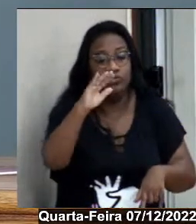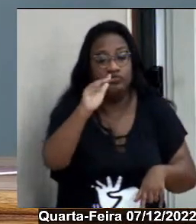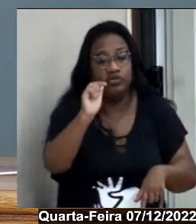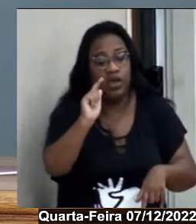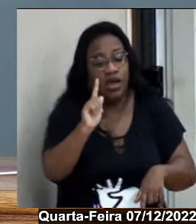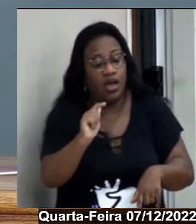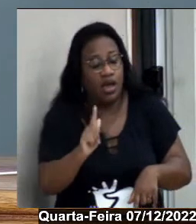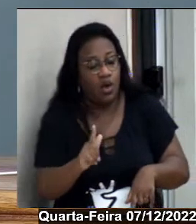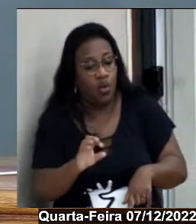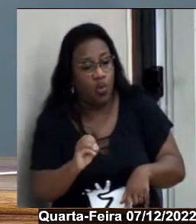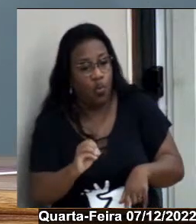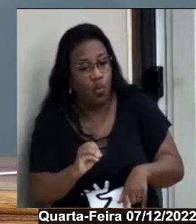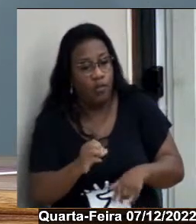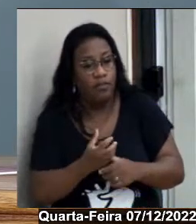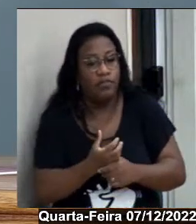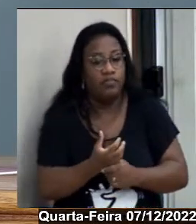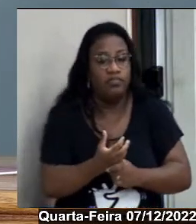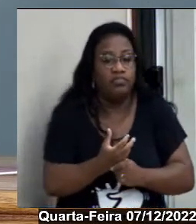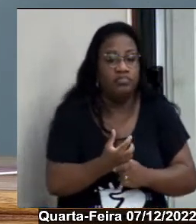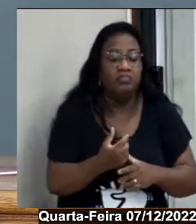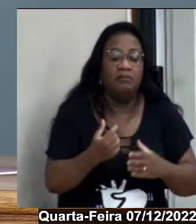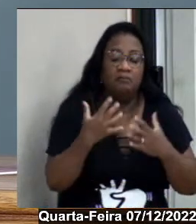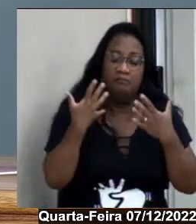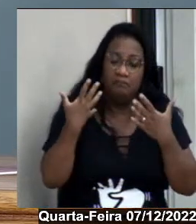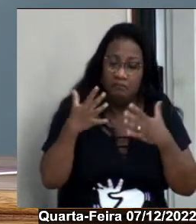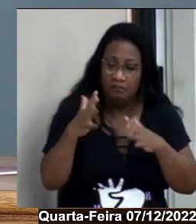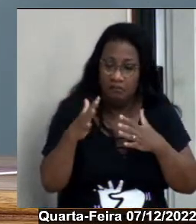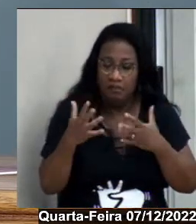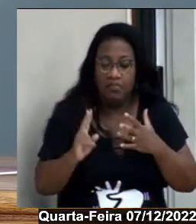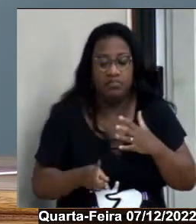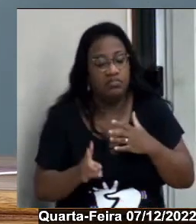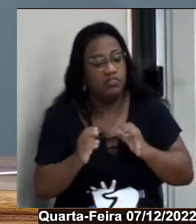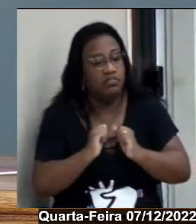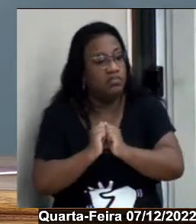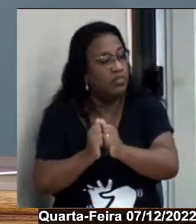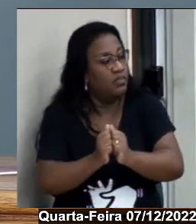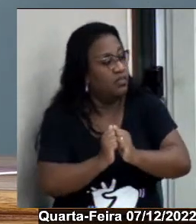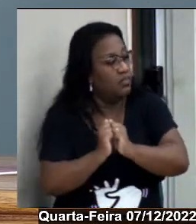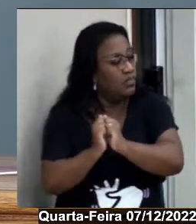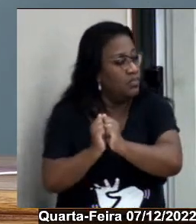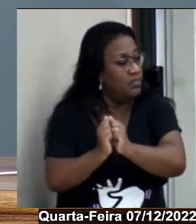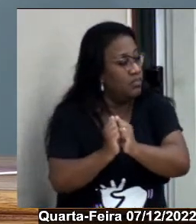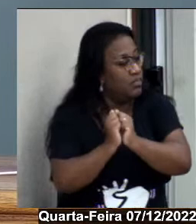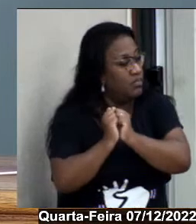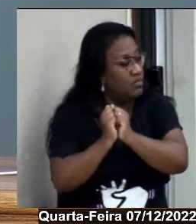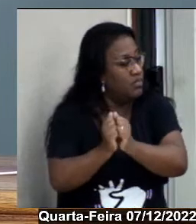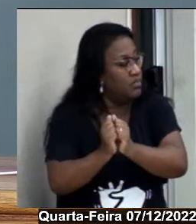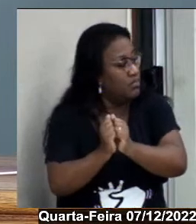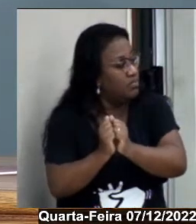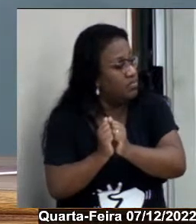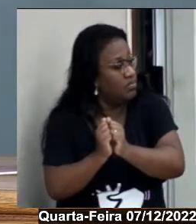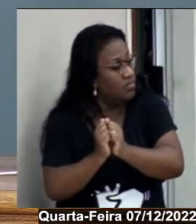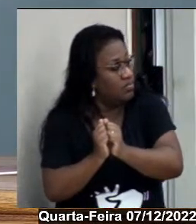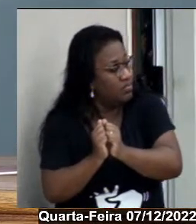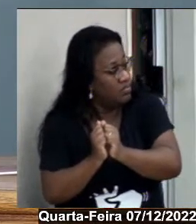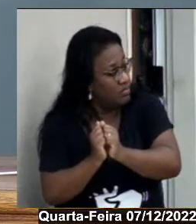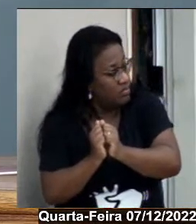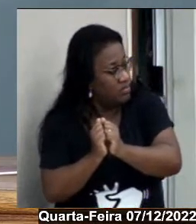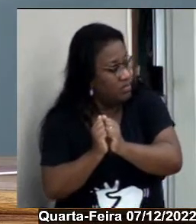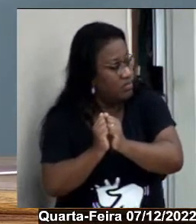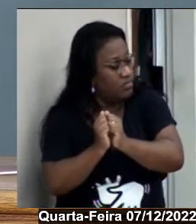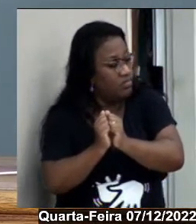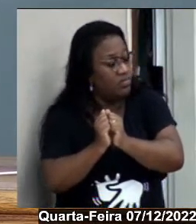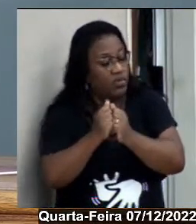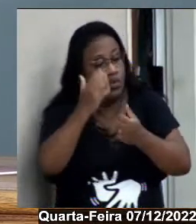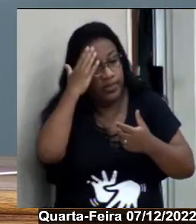da Autoescola Maranhão, que é um cara nota 10, sempre está ao nosso lado aí, nos ajudando, sempre contribuindo